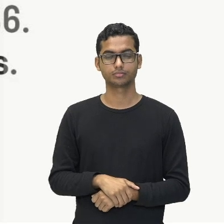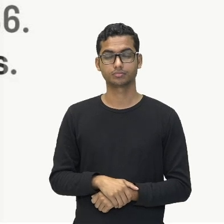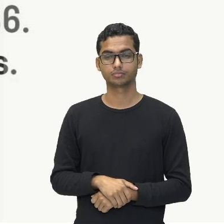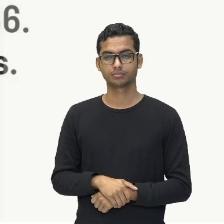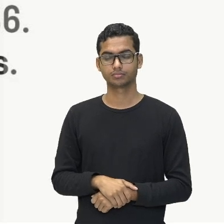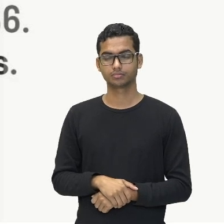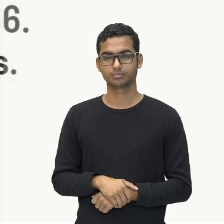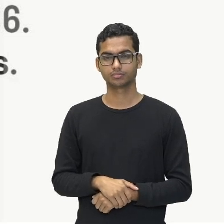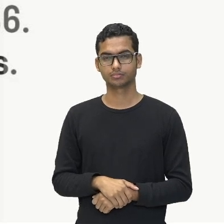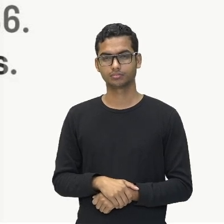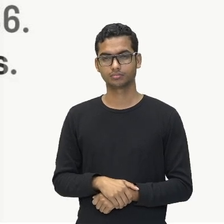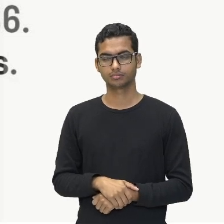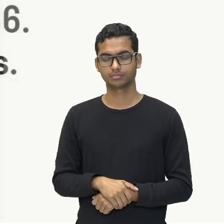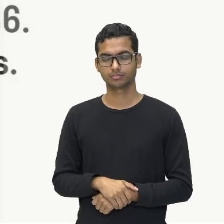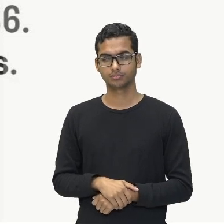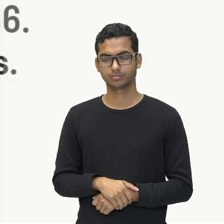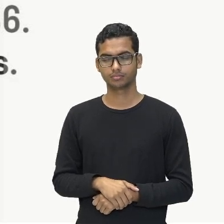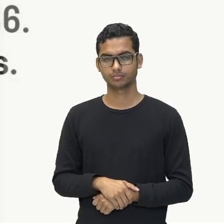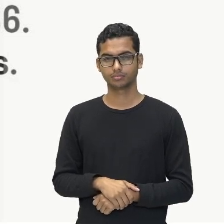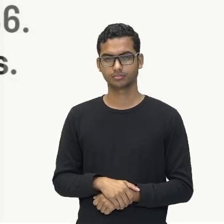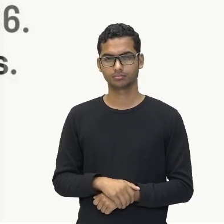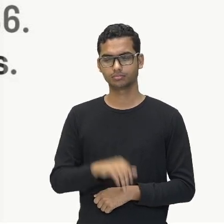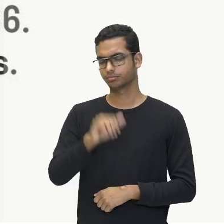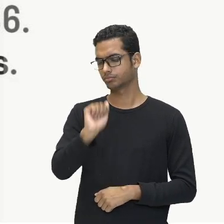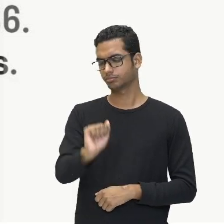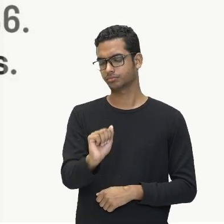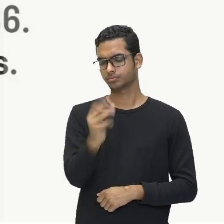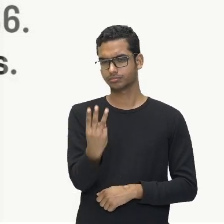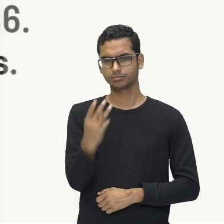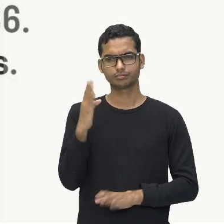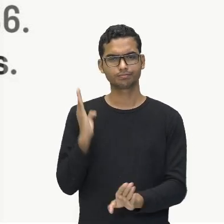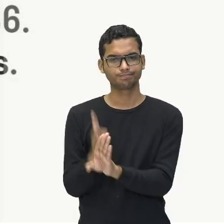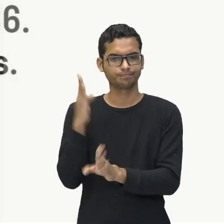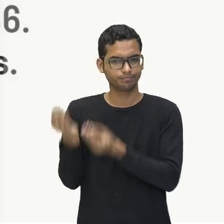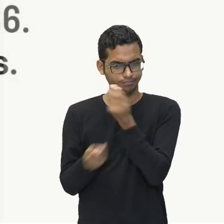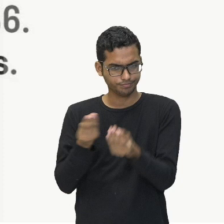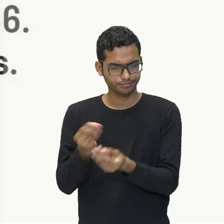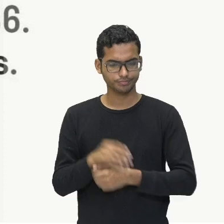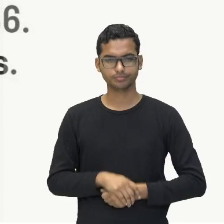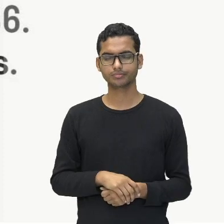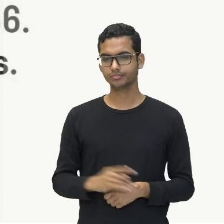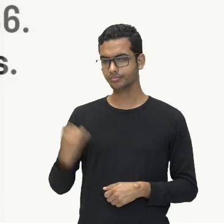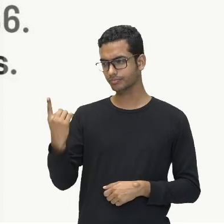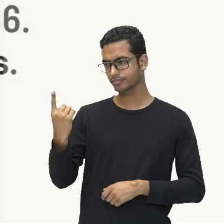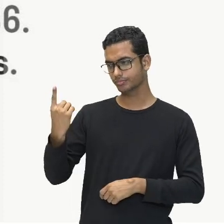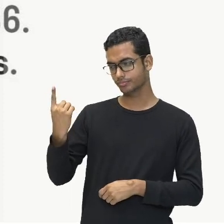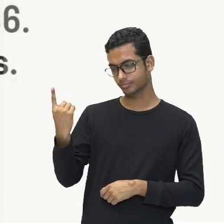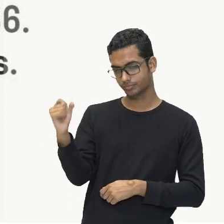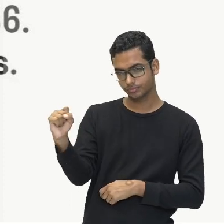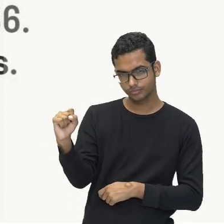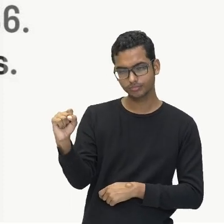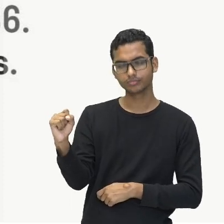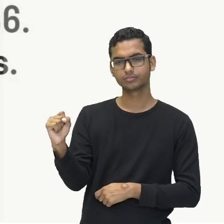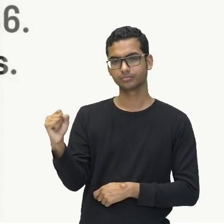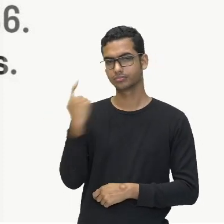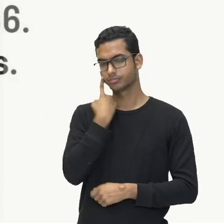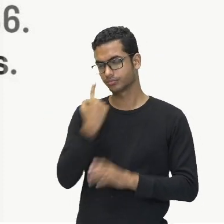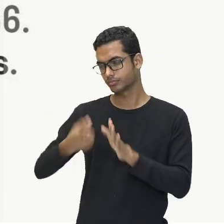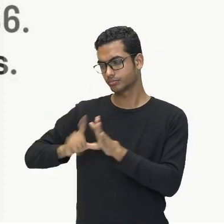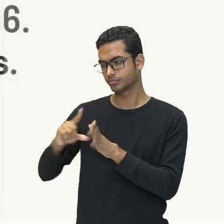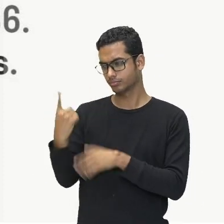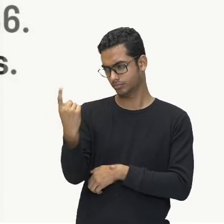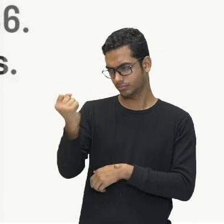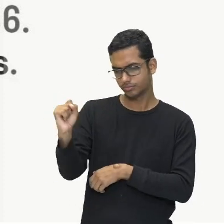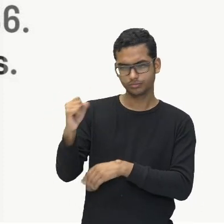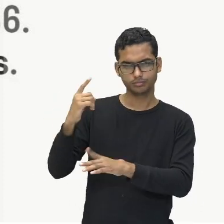A3. Como é que eu vou fazer para encontrar o A3? Eu vou multiplicar o termo anterior, que é o